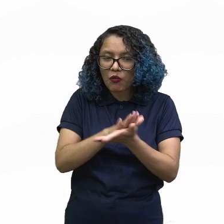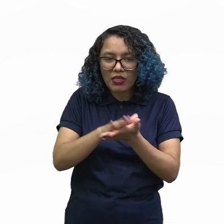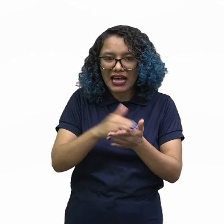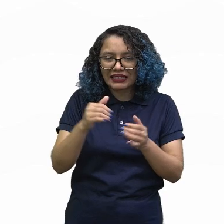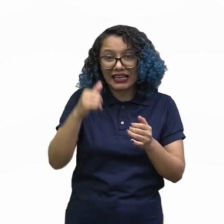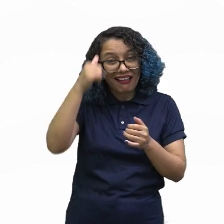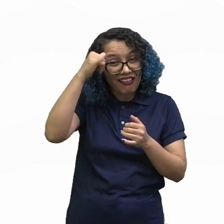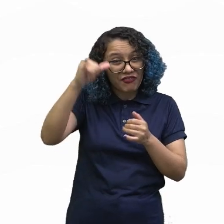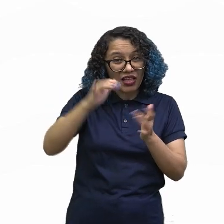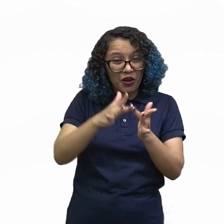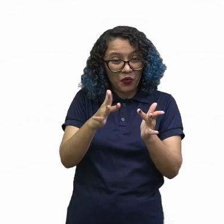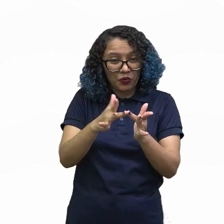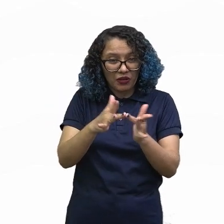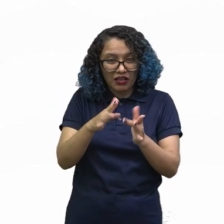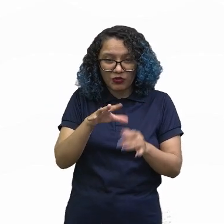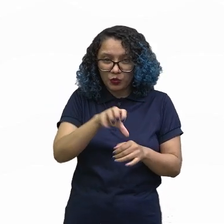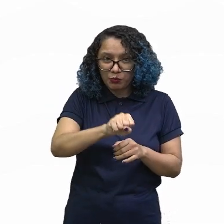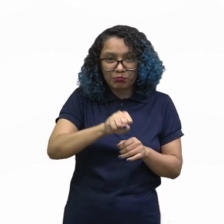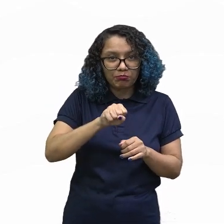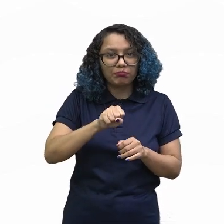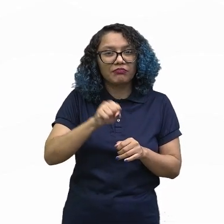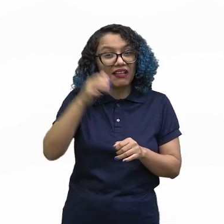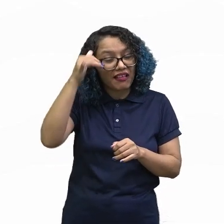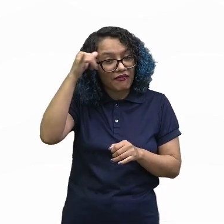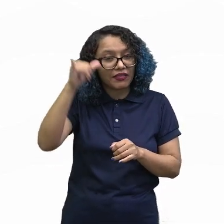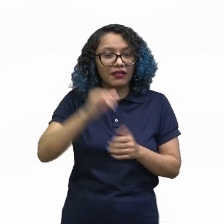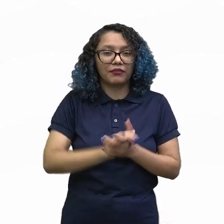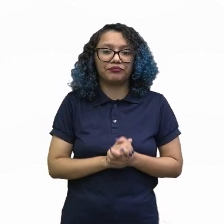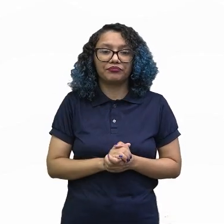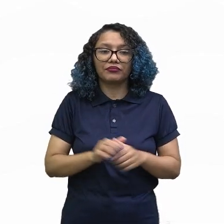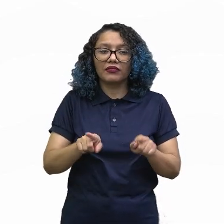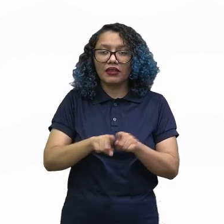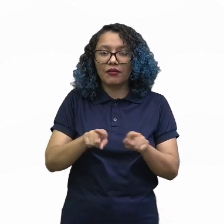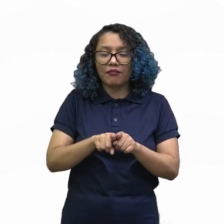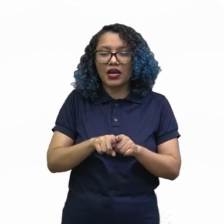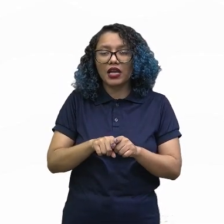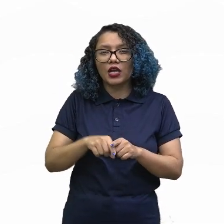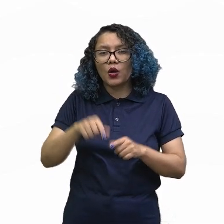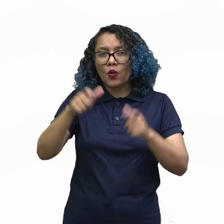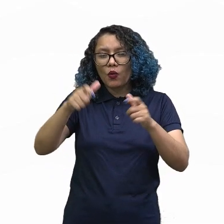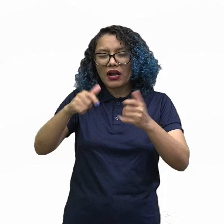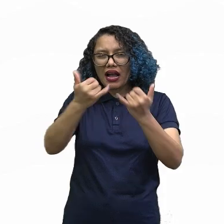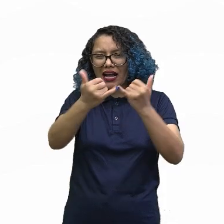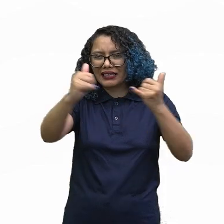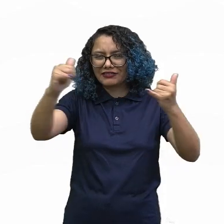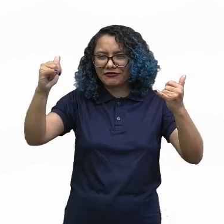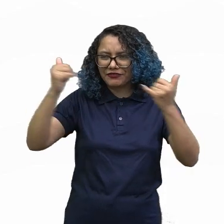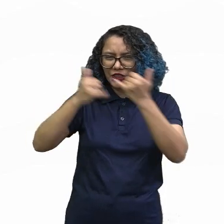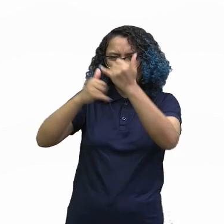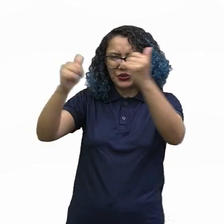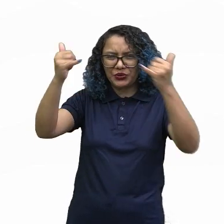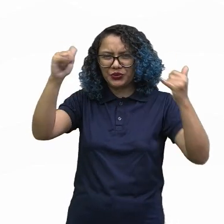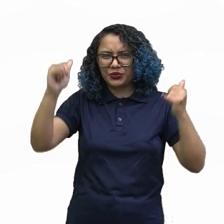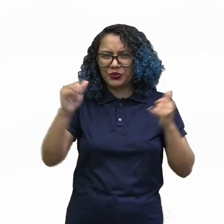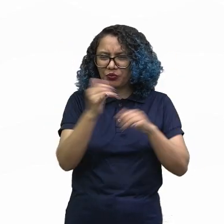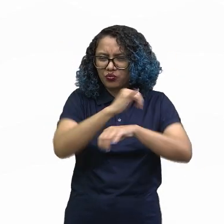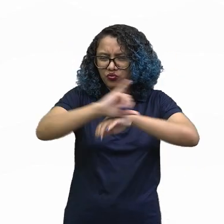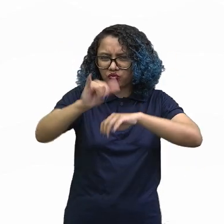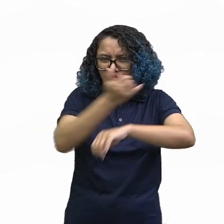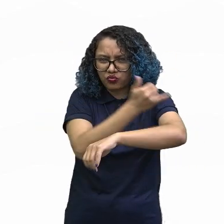tomadas. Com um detalhe, pessoal, manter distância de fios desencapados e